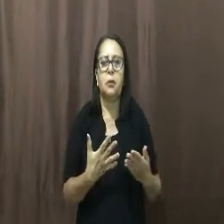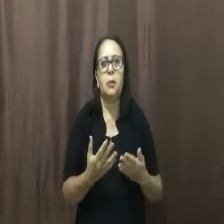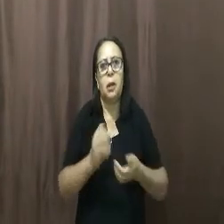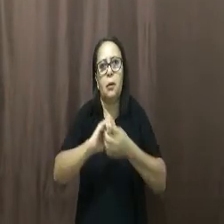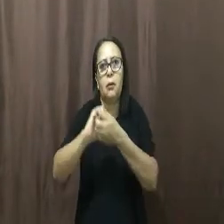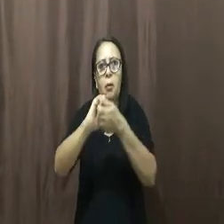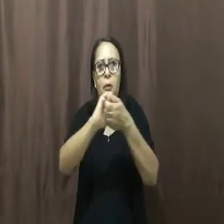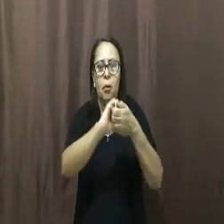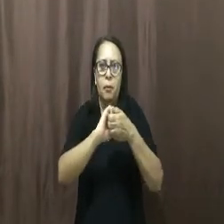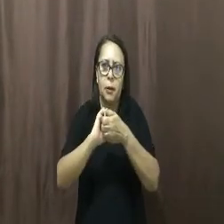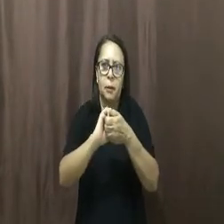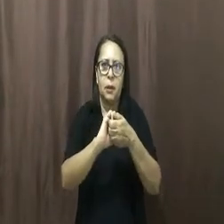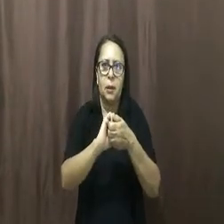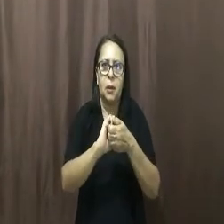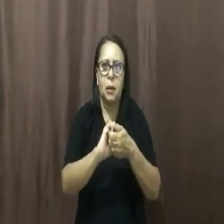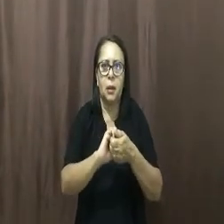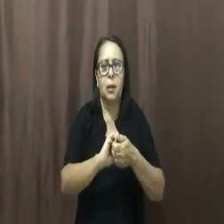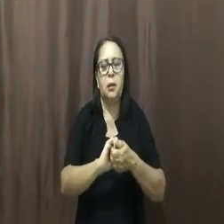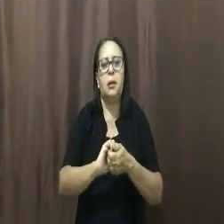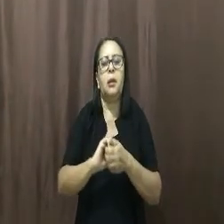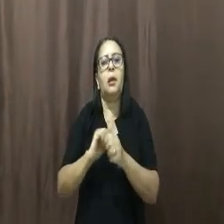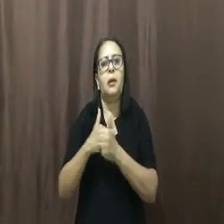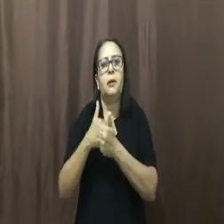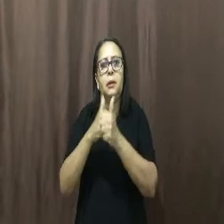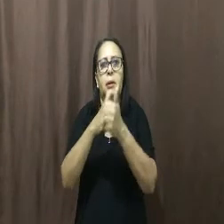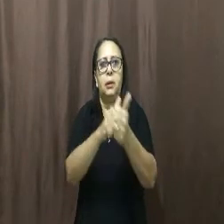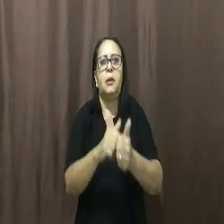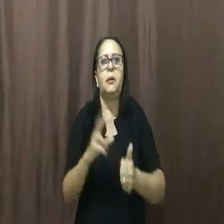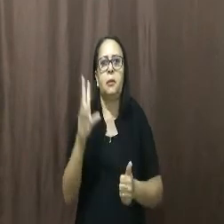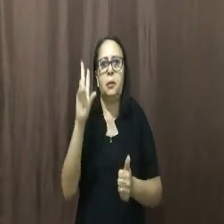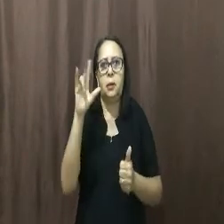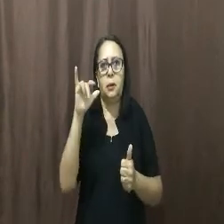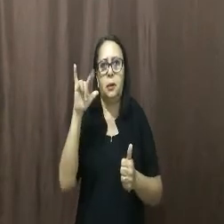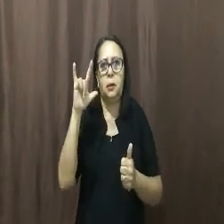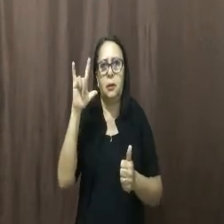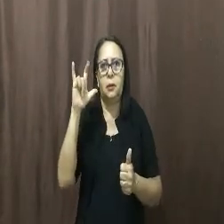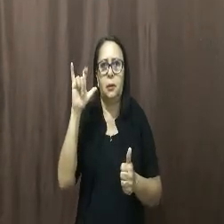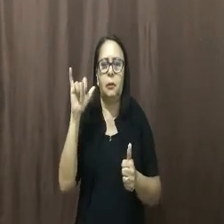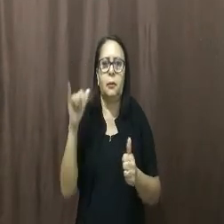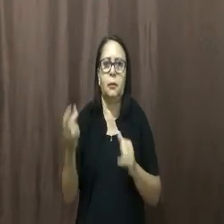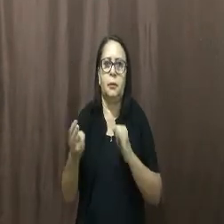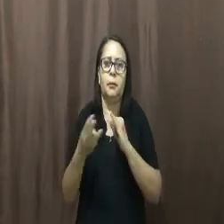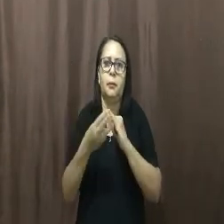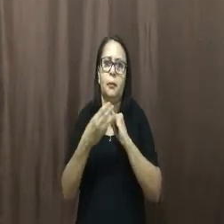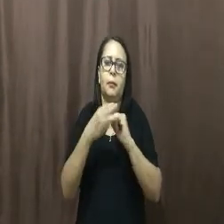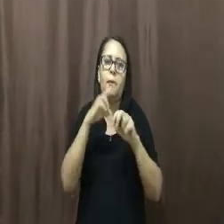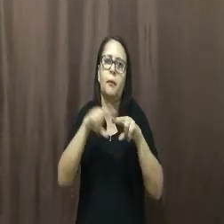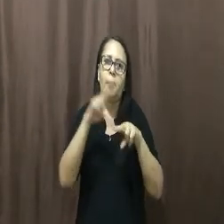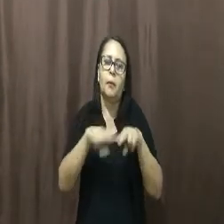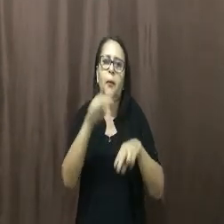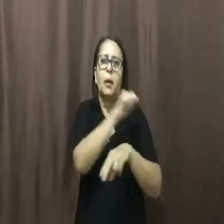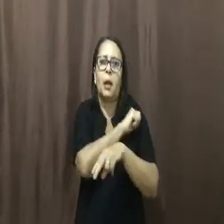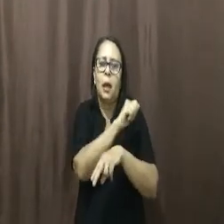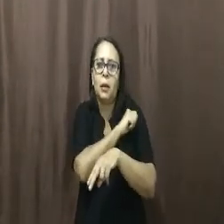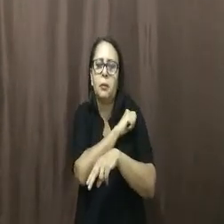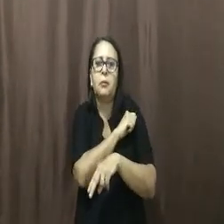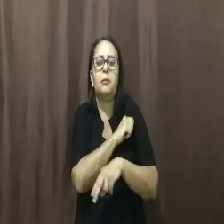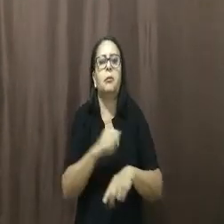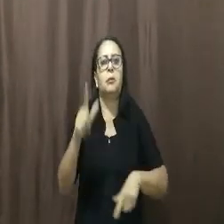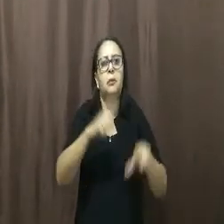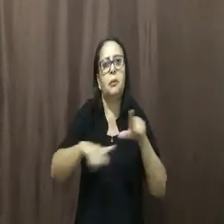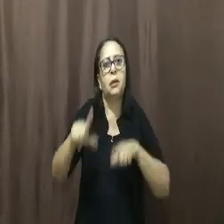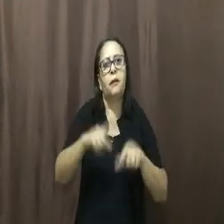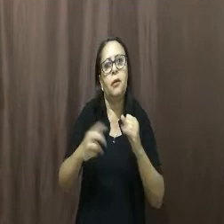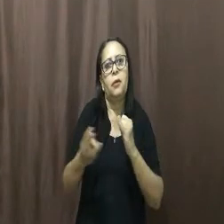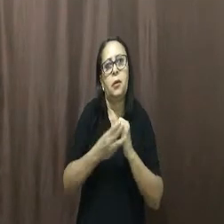bem-vindos. Quero cumprimentar todos os seguidores do Instagram do Campus Santo Inês, a todos os